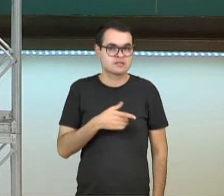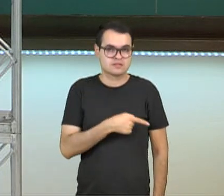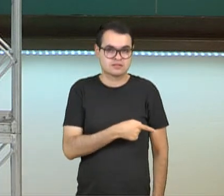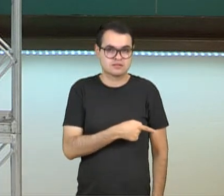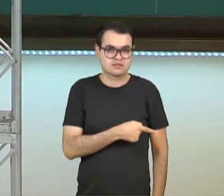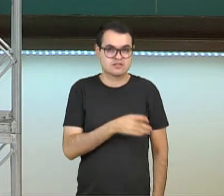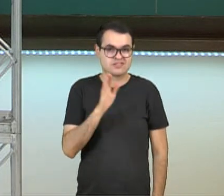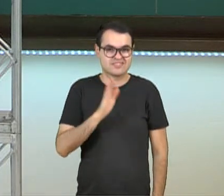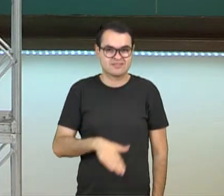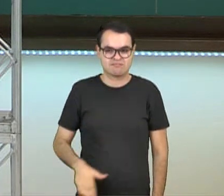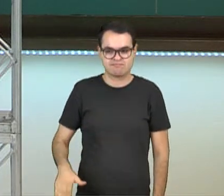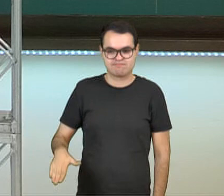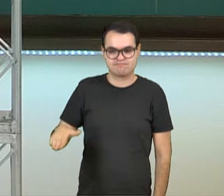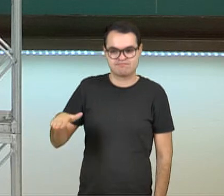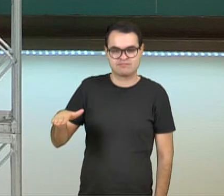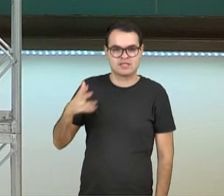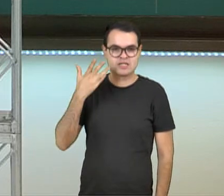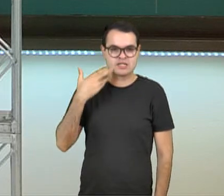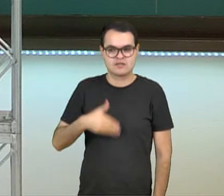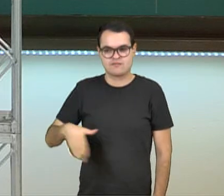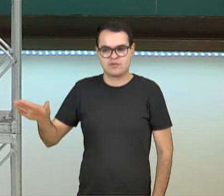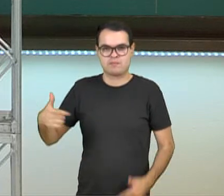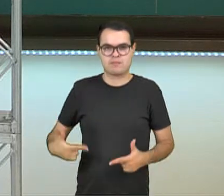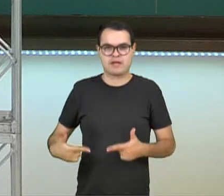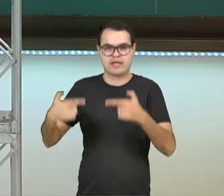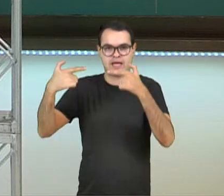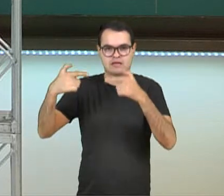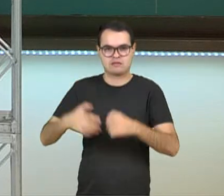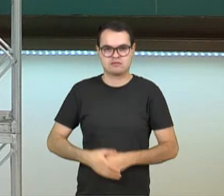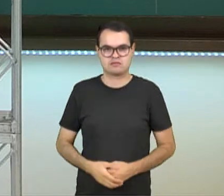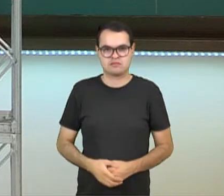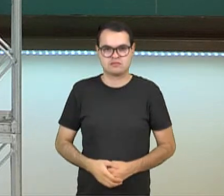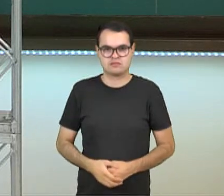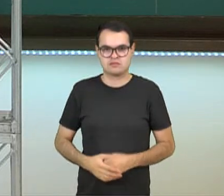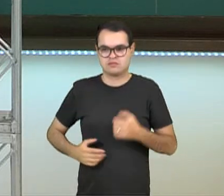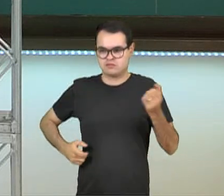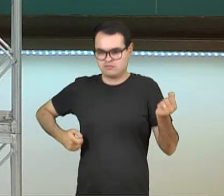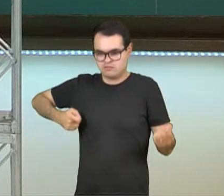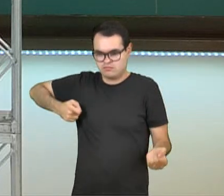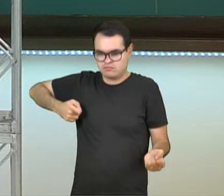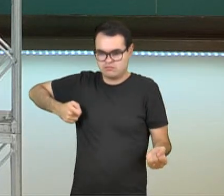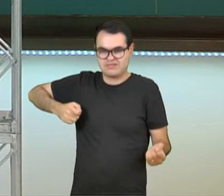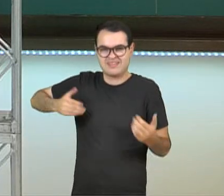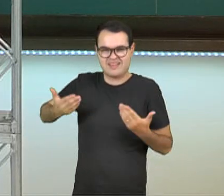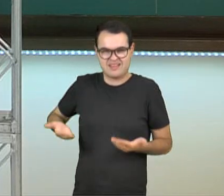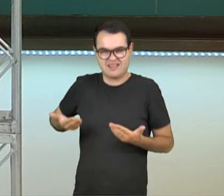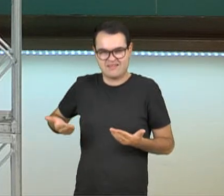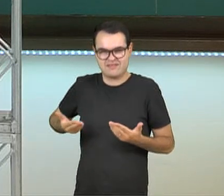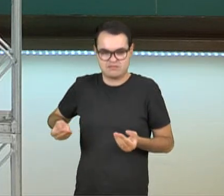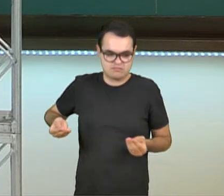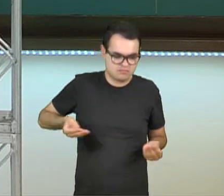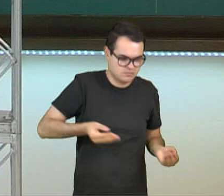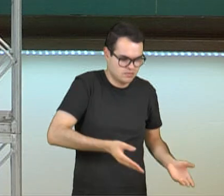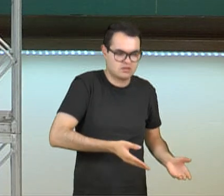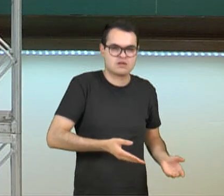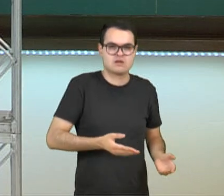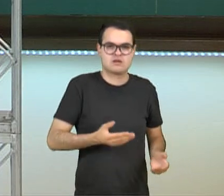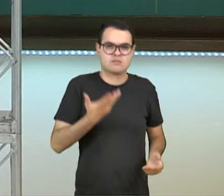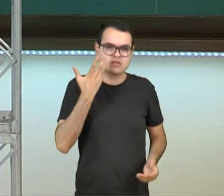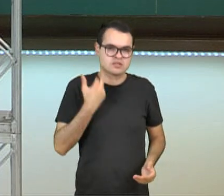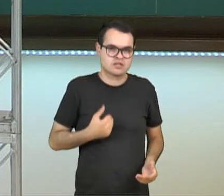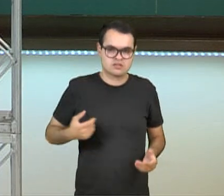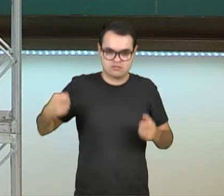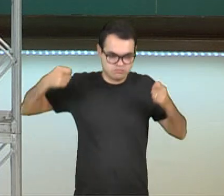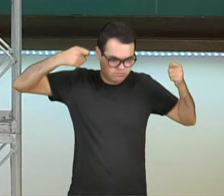já vão para guerra. Os armamentos produzidos ali são mais leves, justamente para que as crianças consigam ter